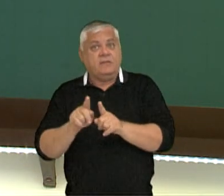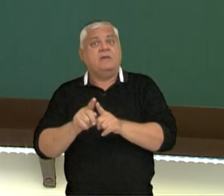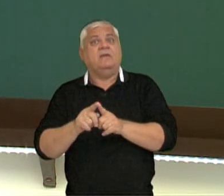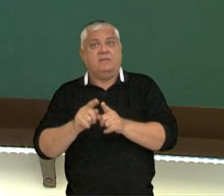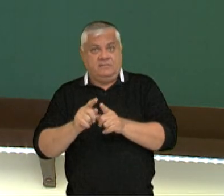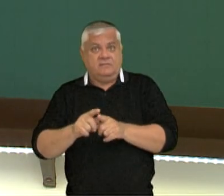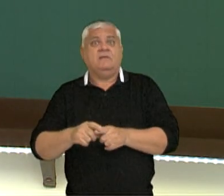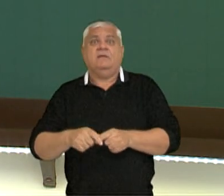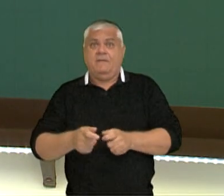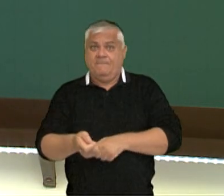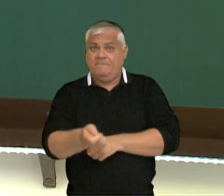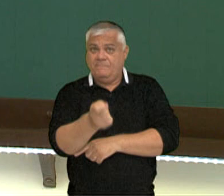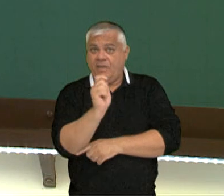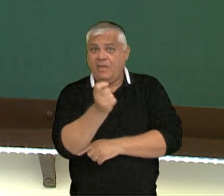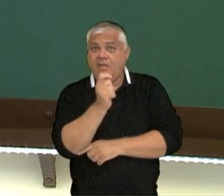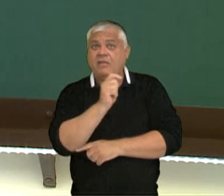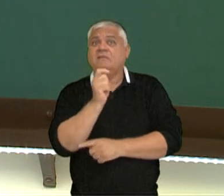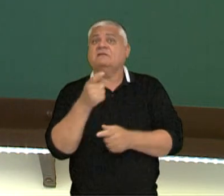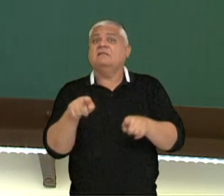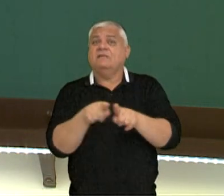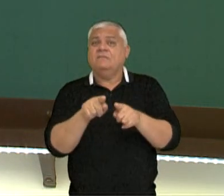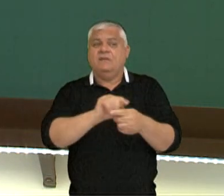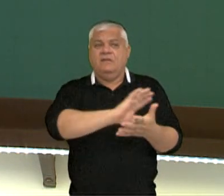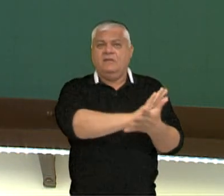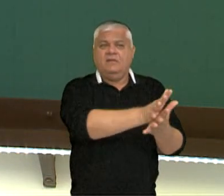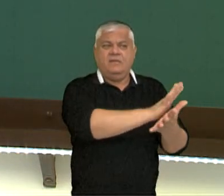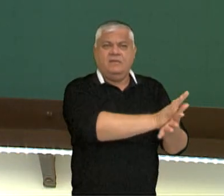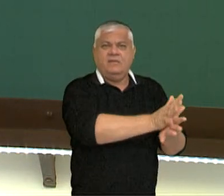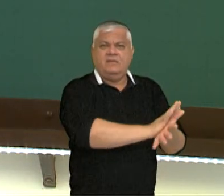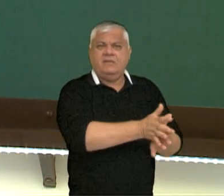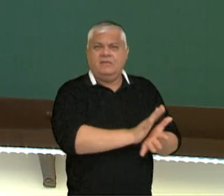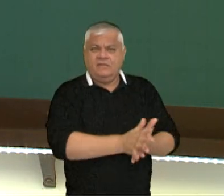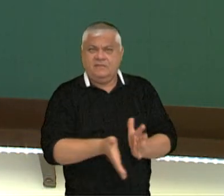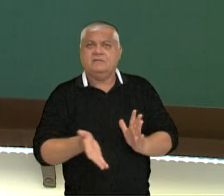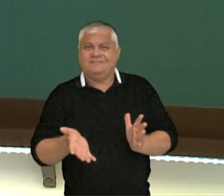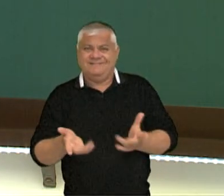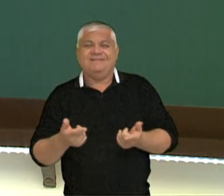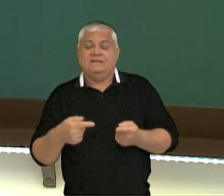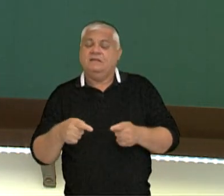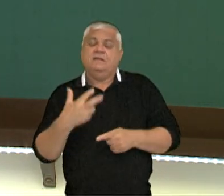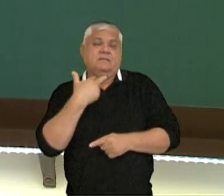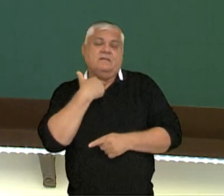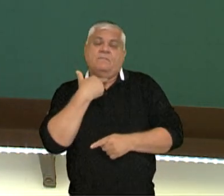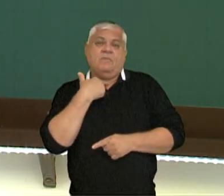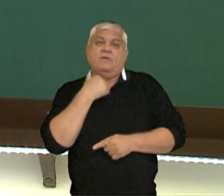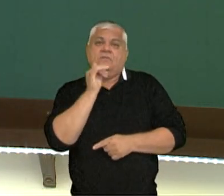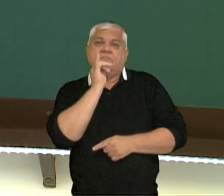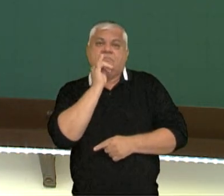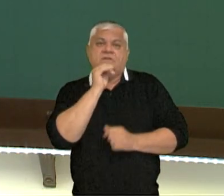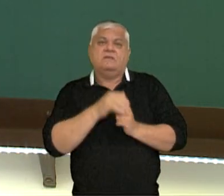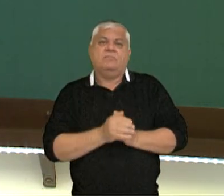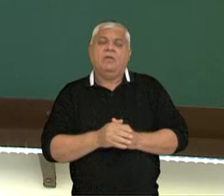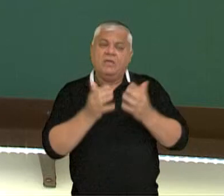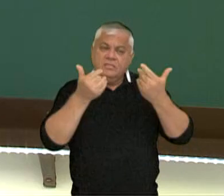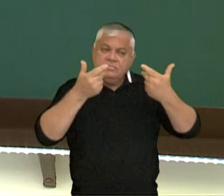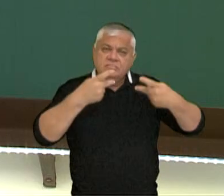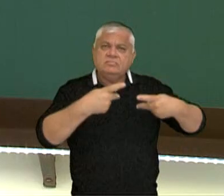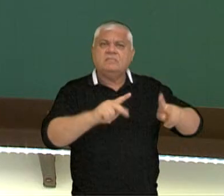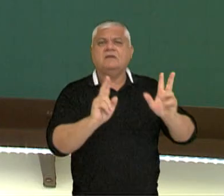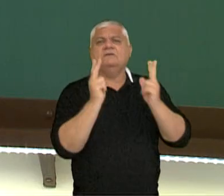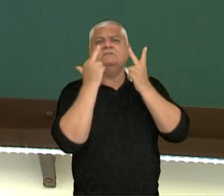já mostra para nós ali uma ideia de que pescar de forma a não permitir que esses seres consigam